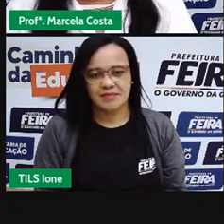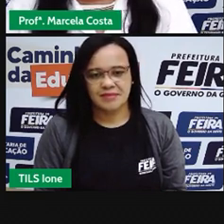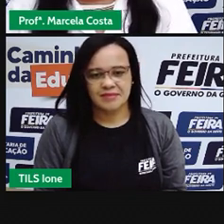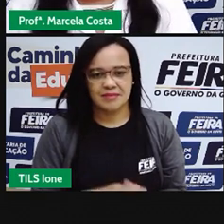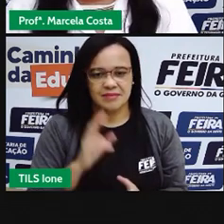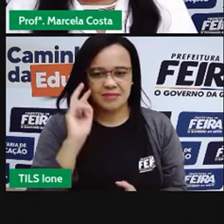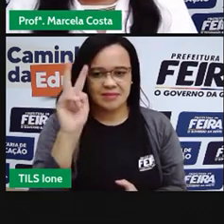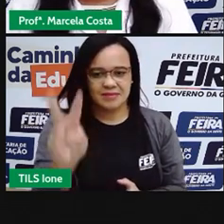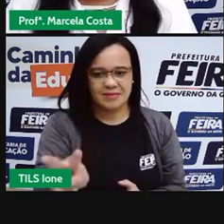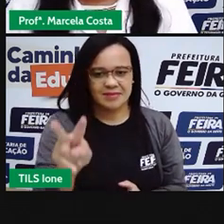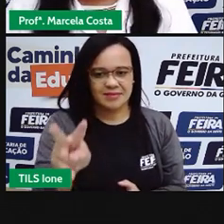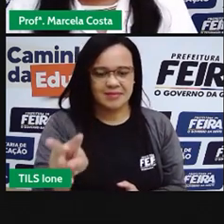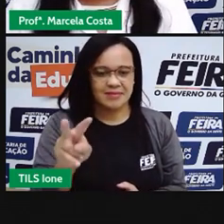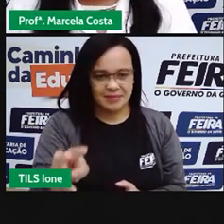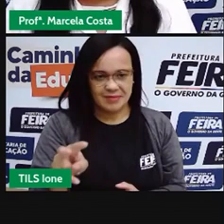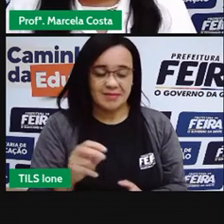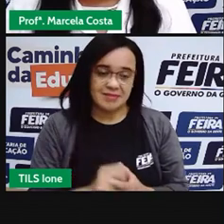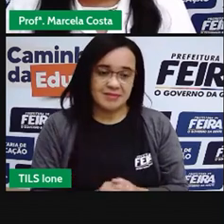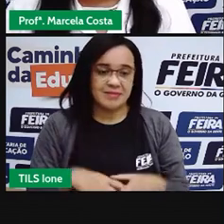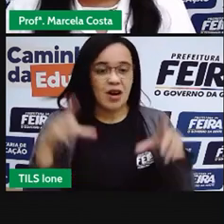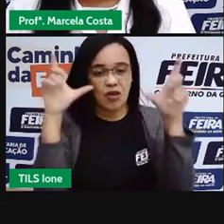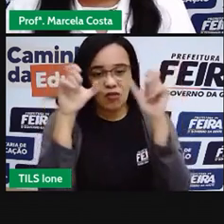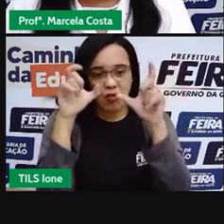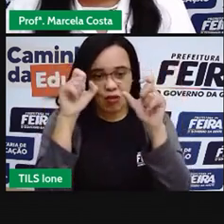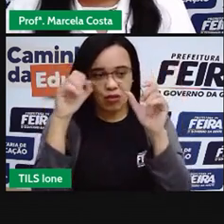Olha o quadro de porta-retrato.